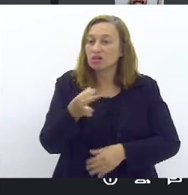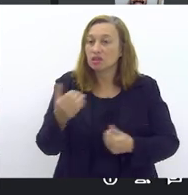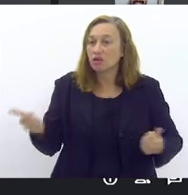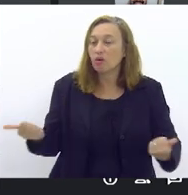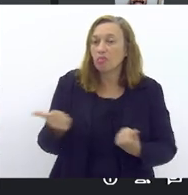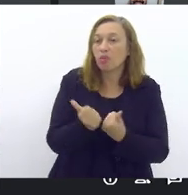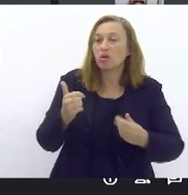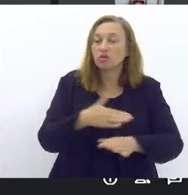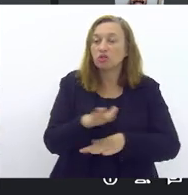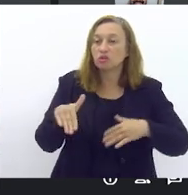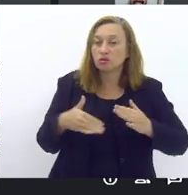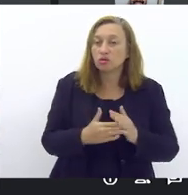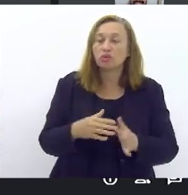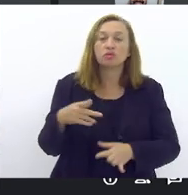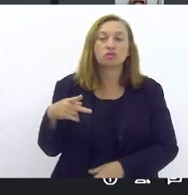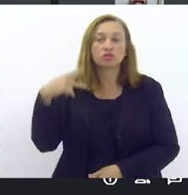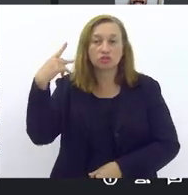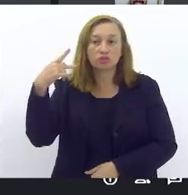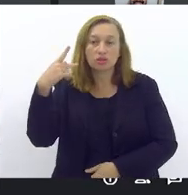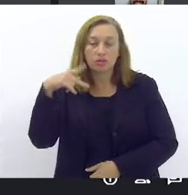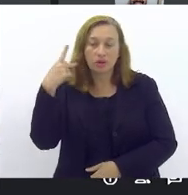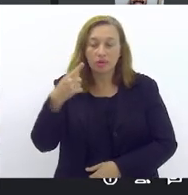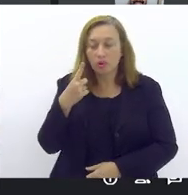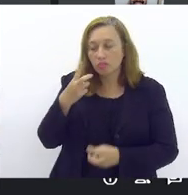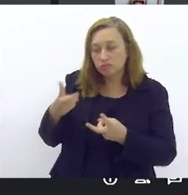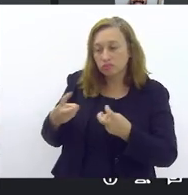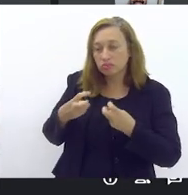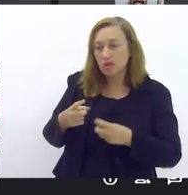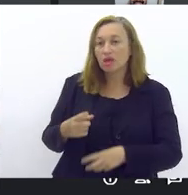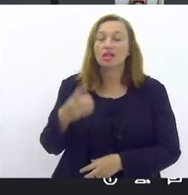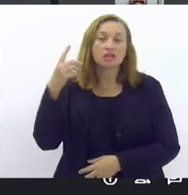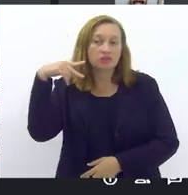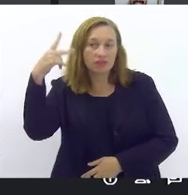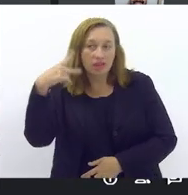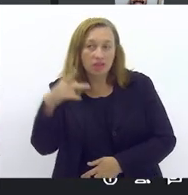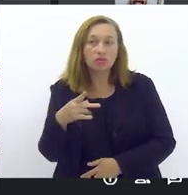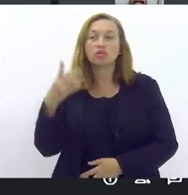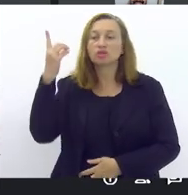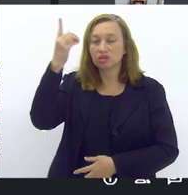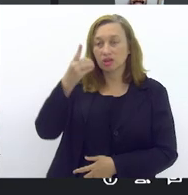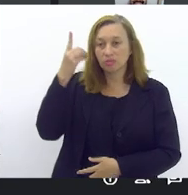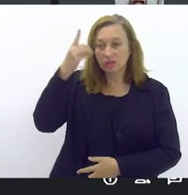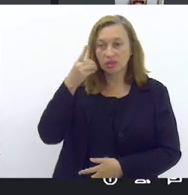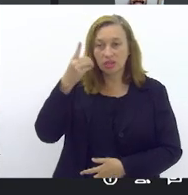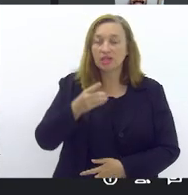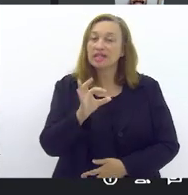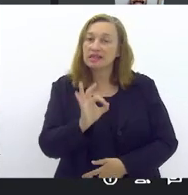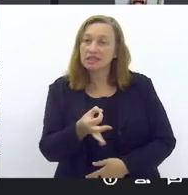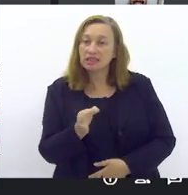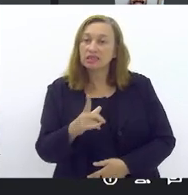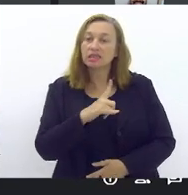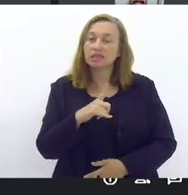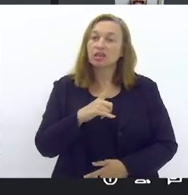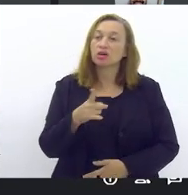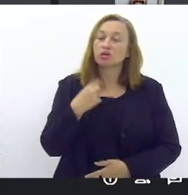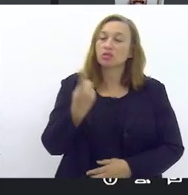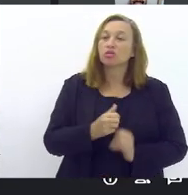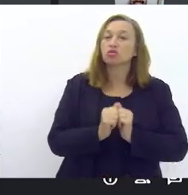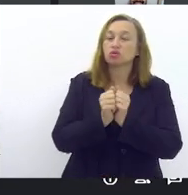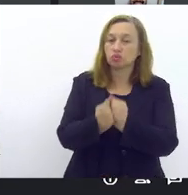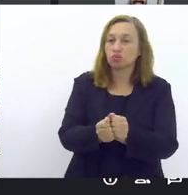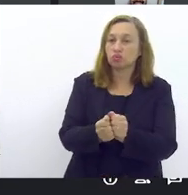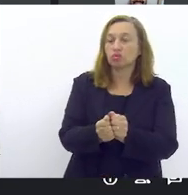de todos esses parlamentares que nós estamos vendo, vereadores, deputados, nós temos a certeza que nós vamos